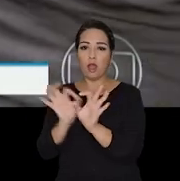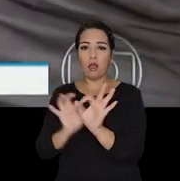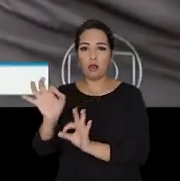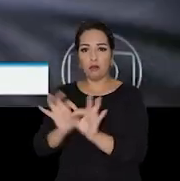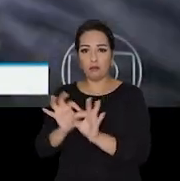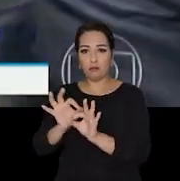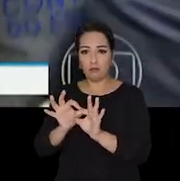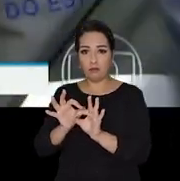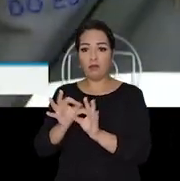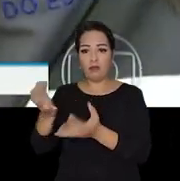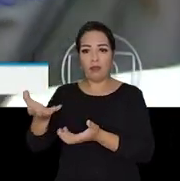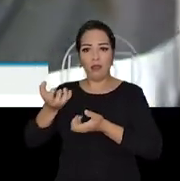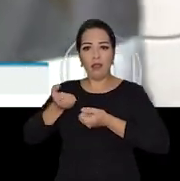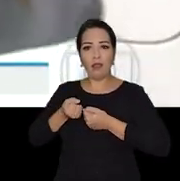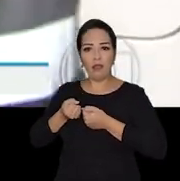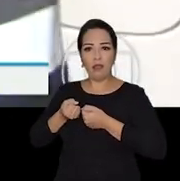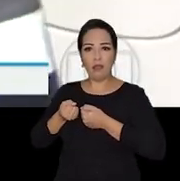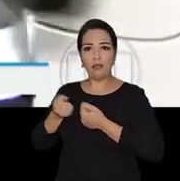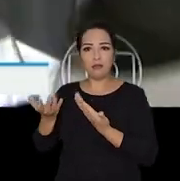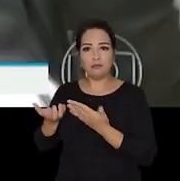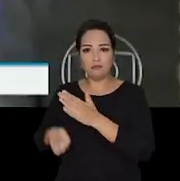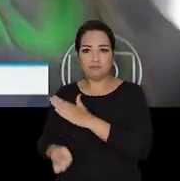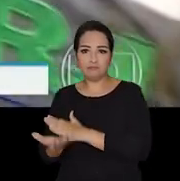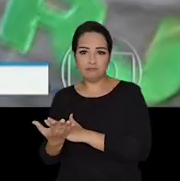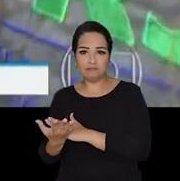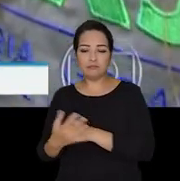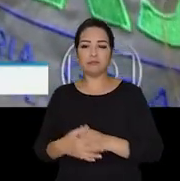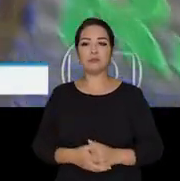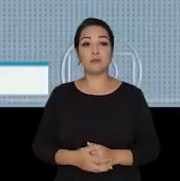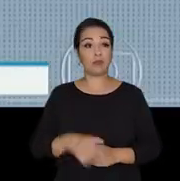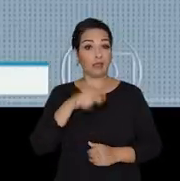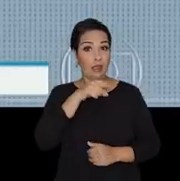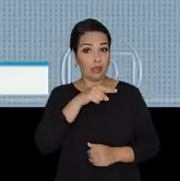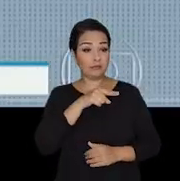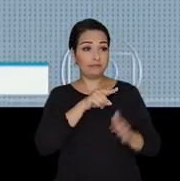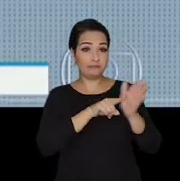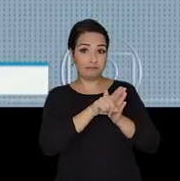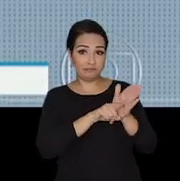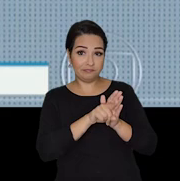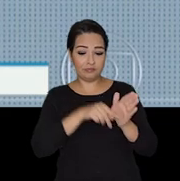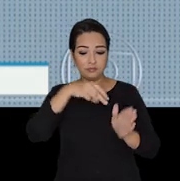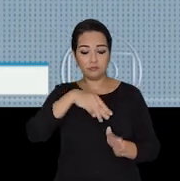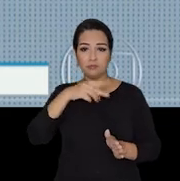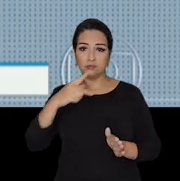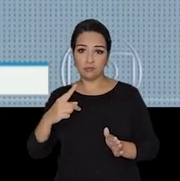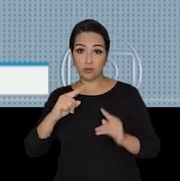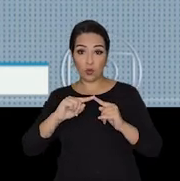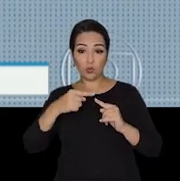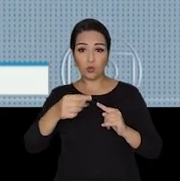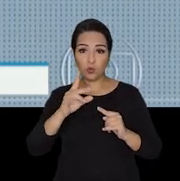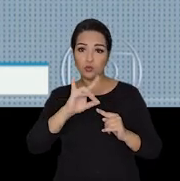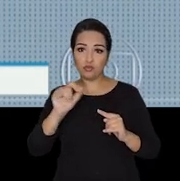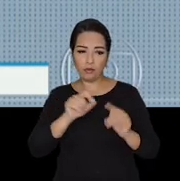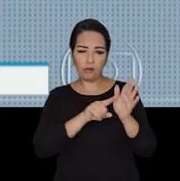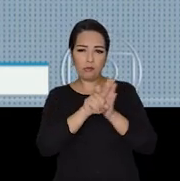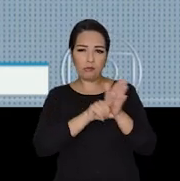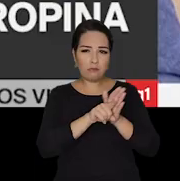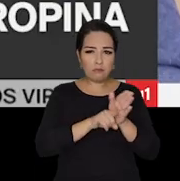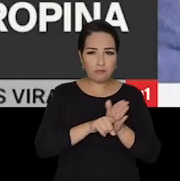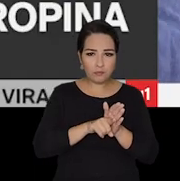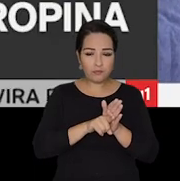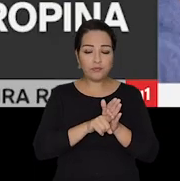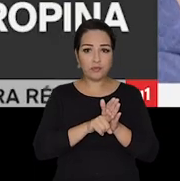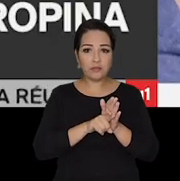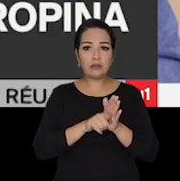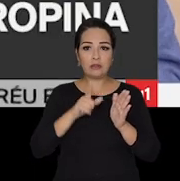fez uma operação no dia seguinte a esse encontro entre o vice-governador e o dono da empresa, Flávio Xadu, que acabou preso. O